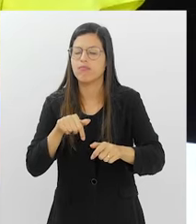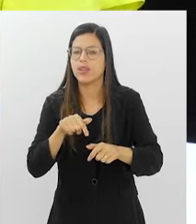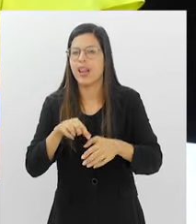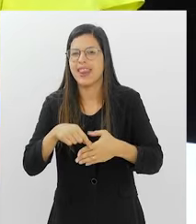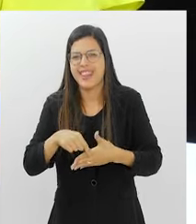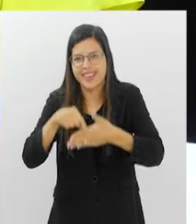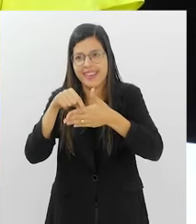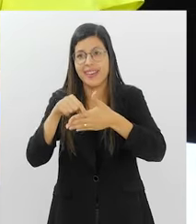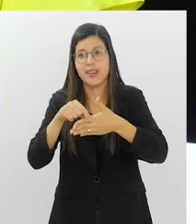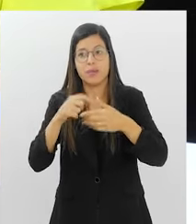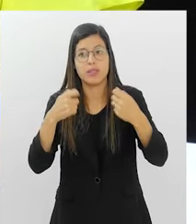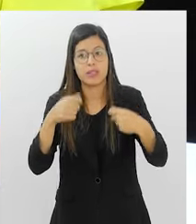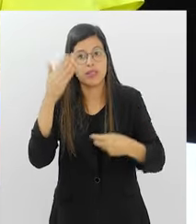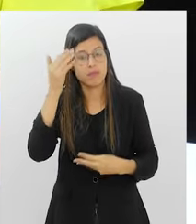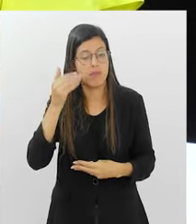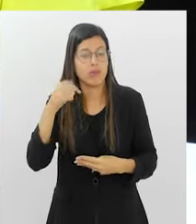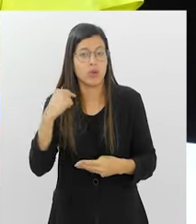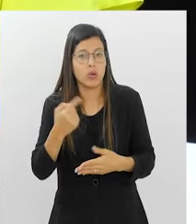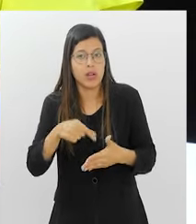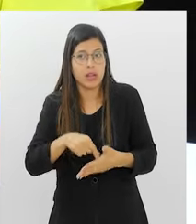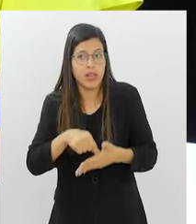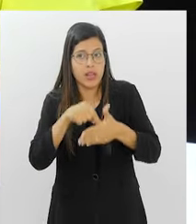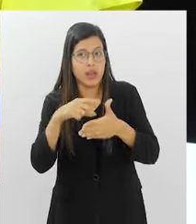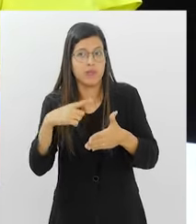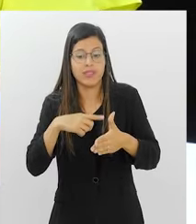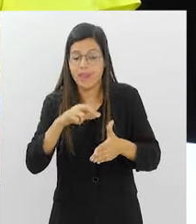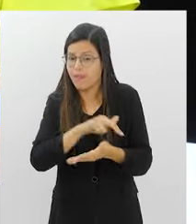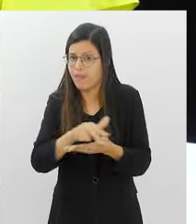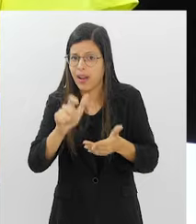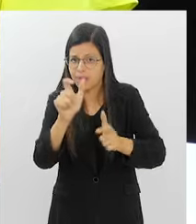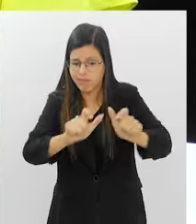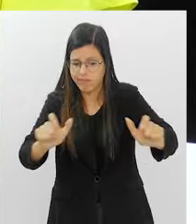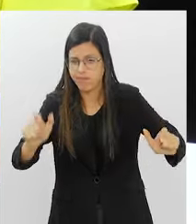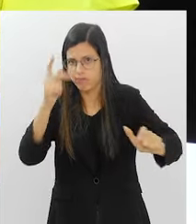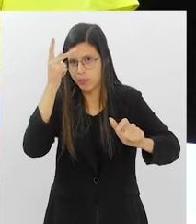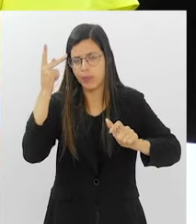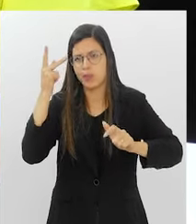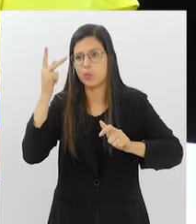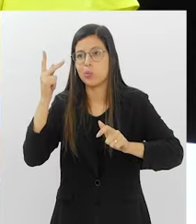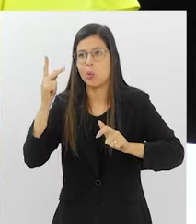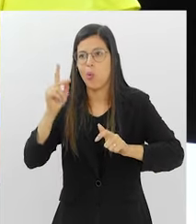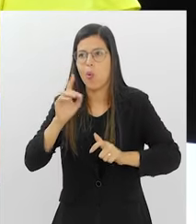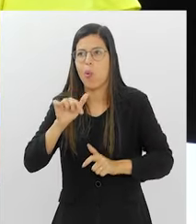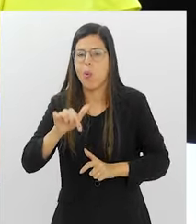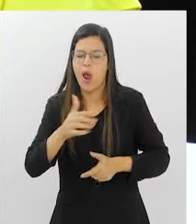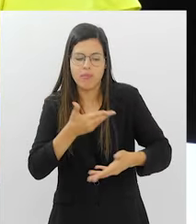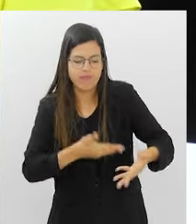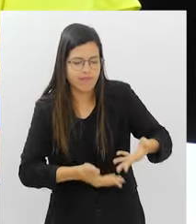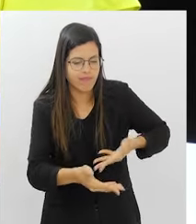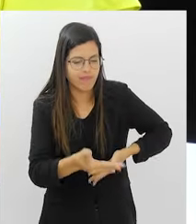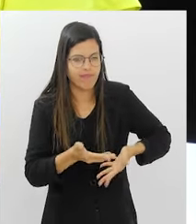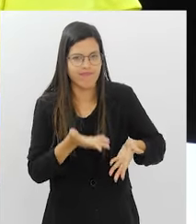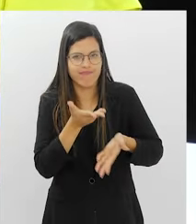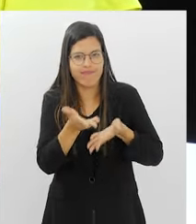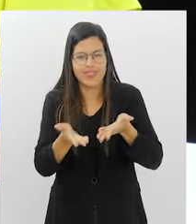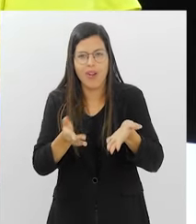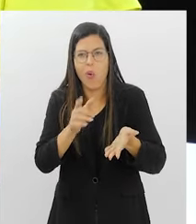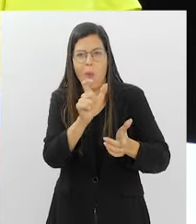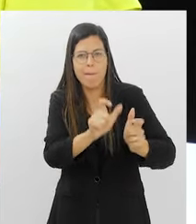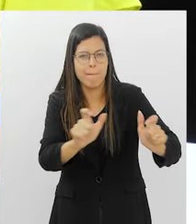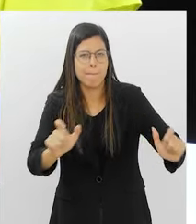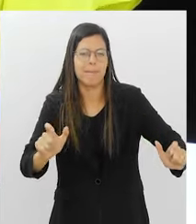a gente tá à frente daquele trabalho ali e E são muitas pessoas envolvidas não são só os bailarinos ele dá com cada ser humano né Cada